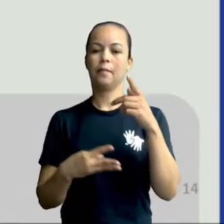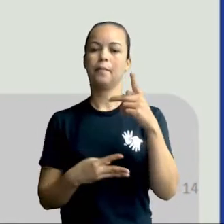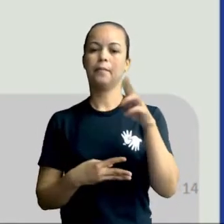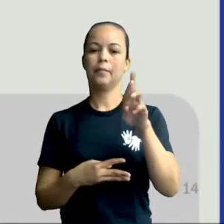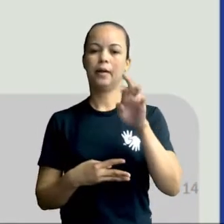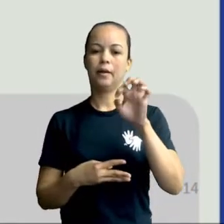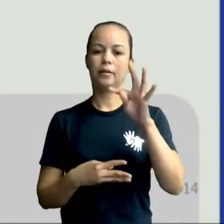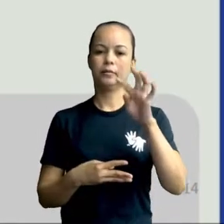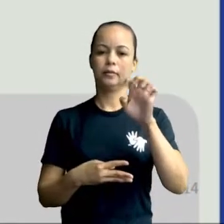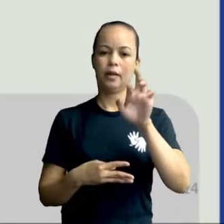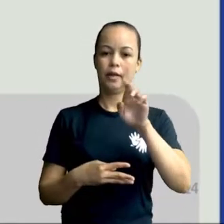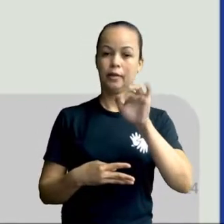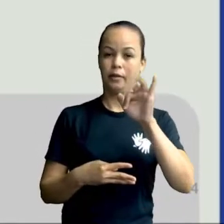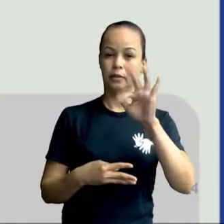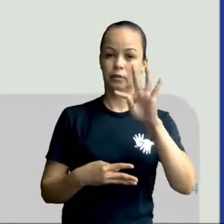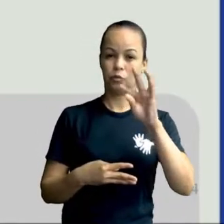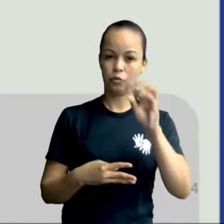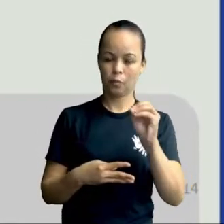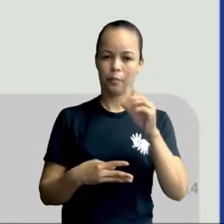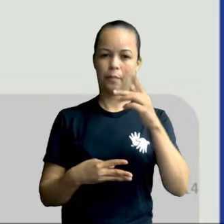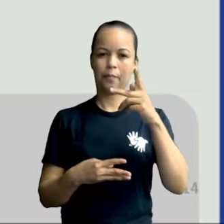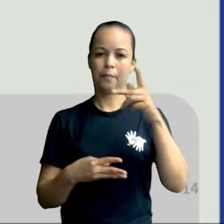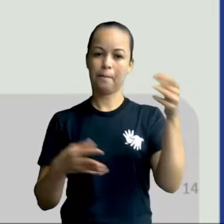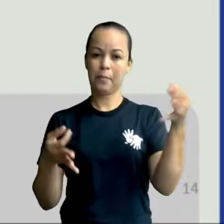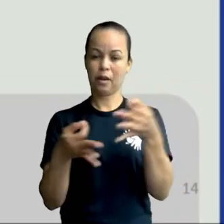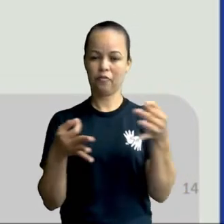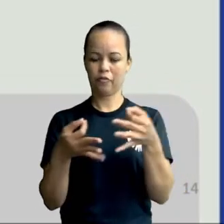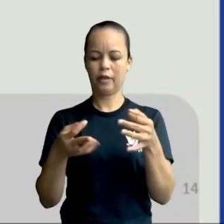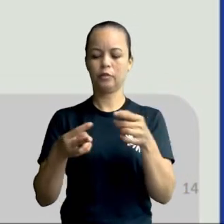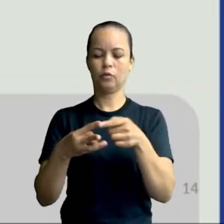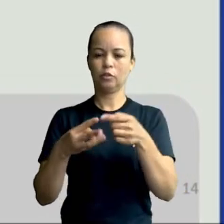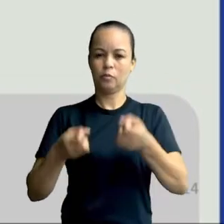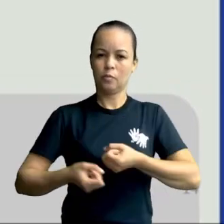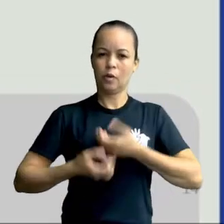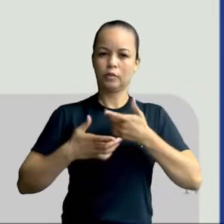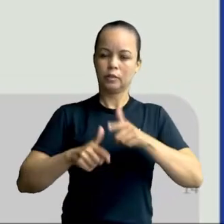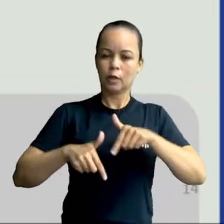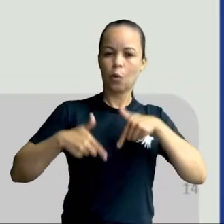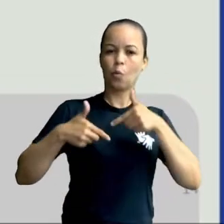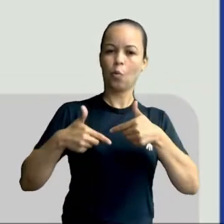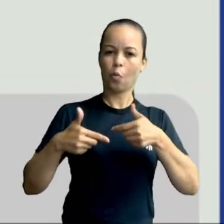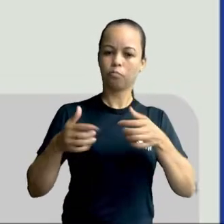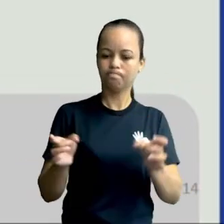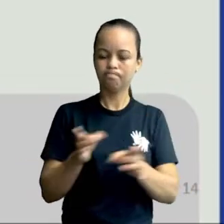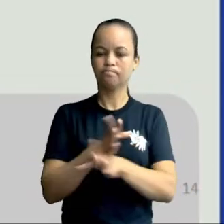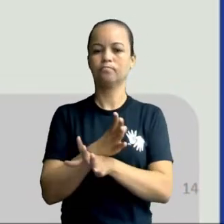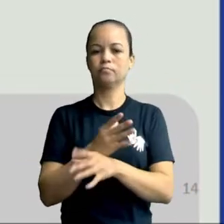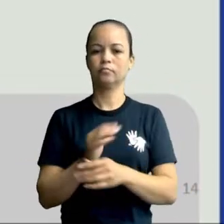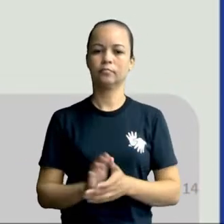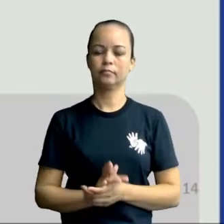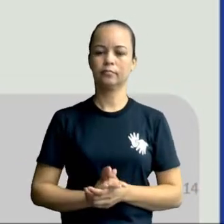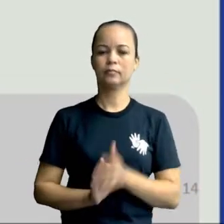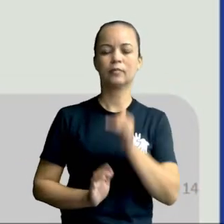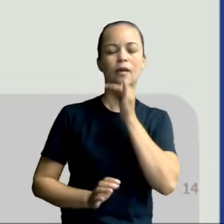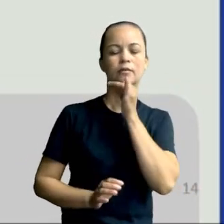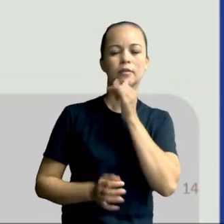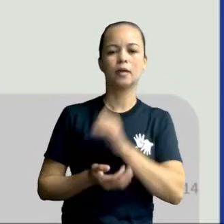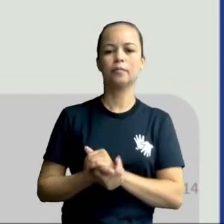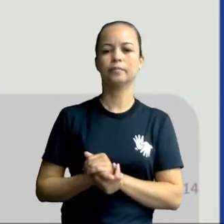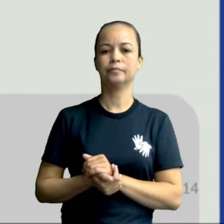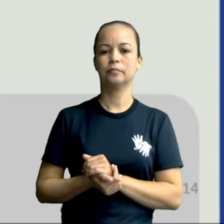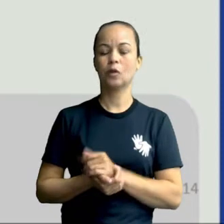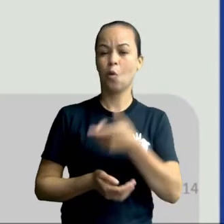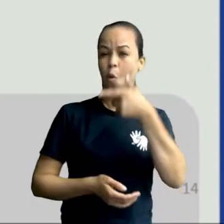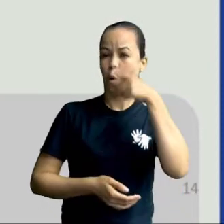perfeito exprime uma ação concluída. Exemplo, porém,